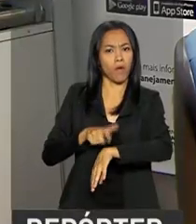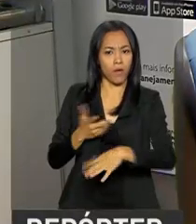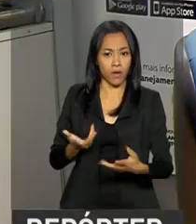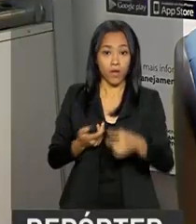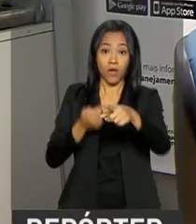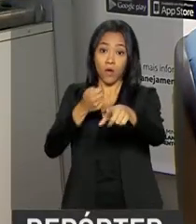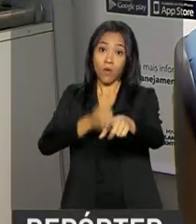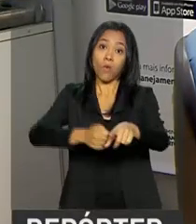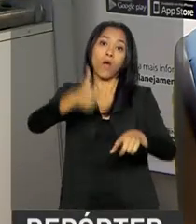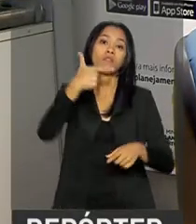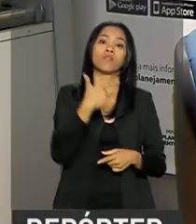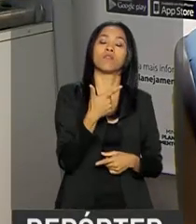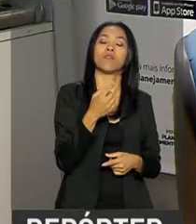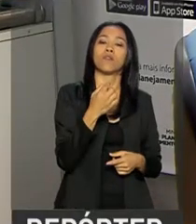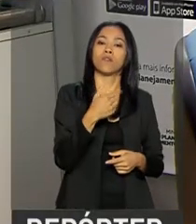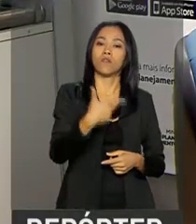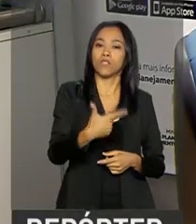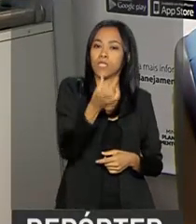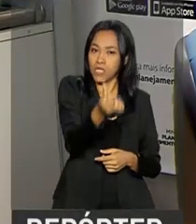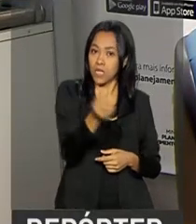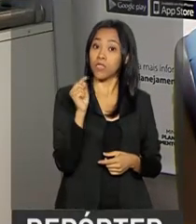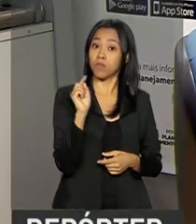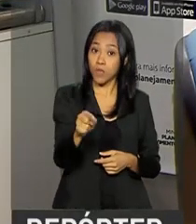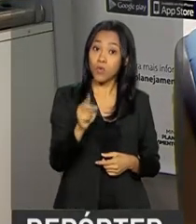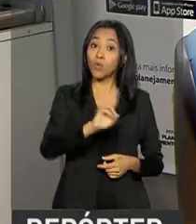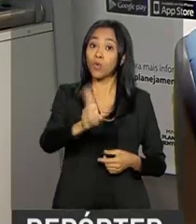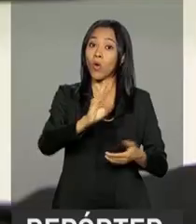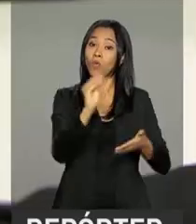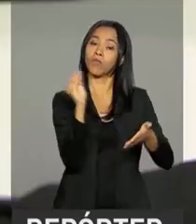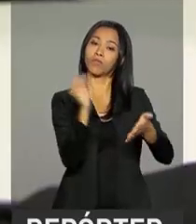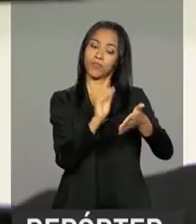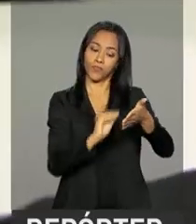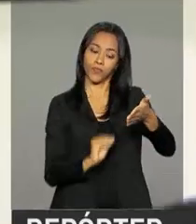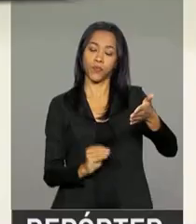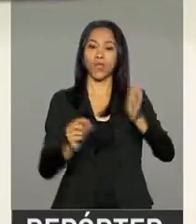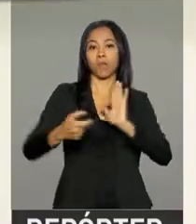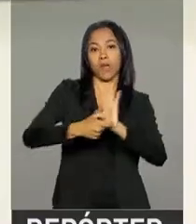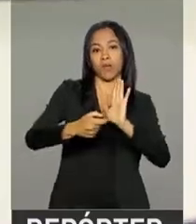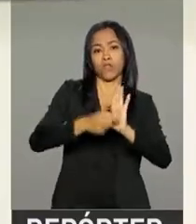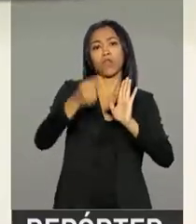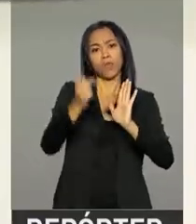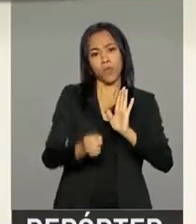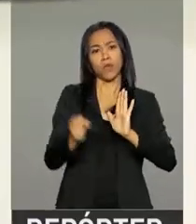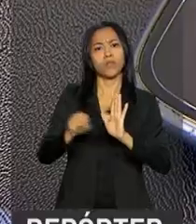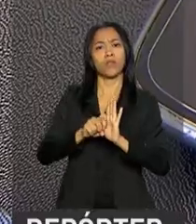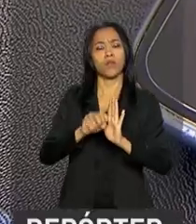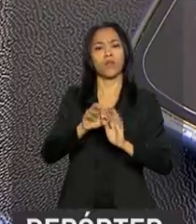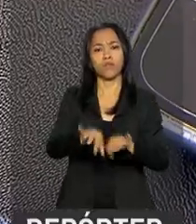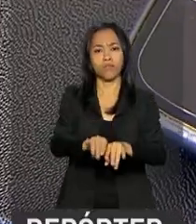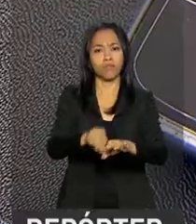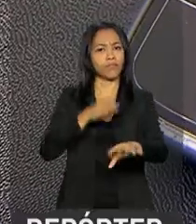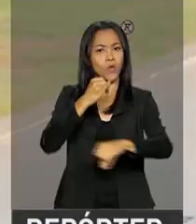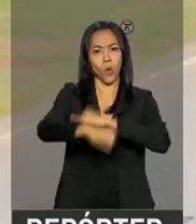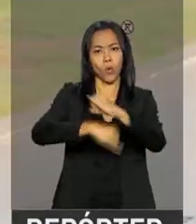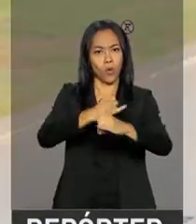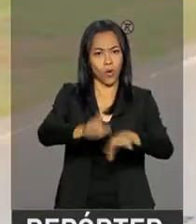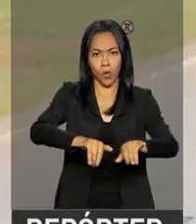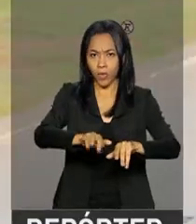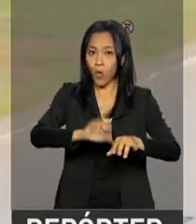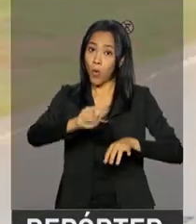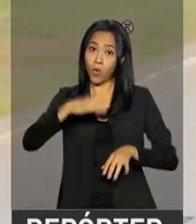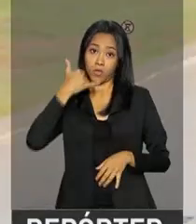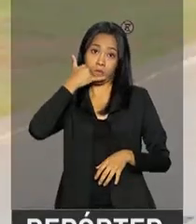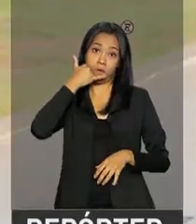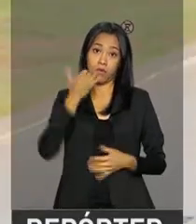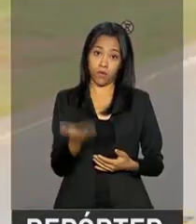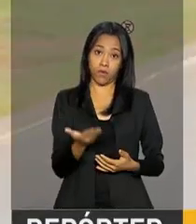Quase 26 mil servidores já estão cadastrados no aplicativo, que pode ser acessado pelo computador ou pelo celular. Desde que